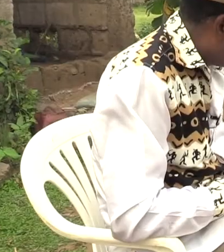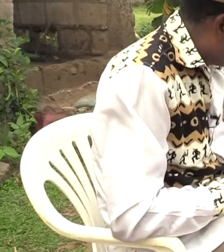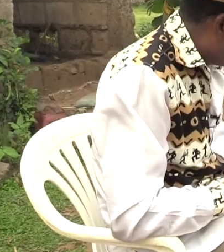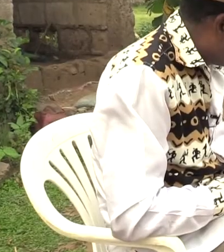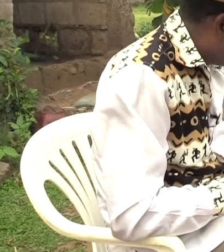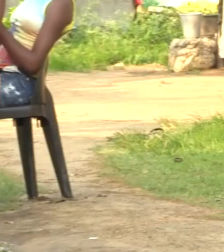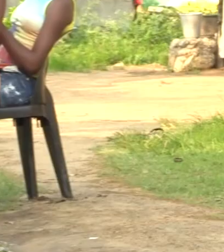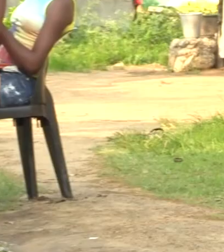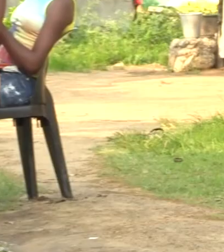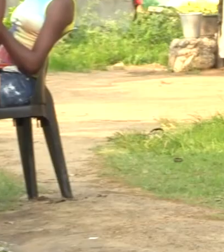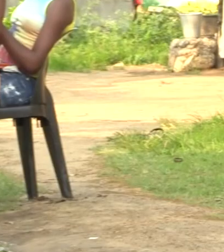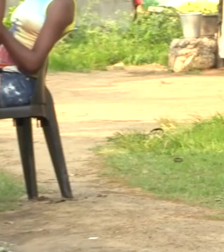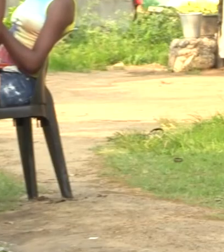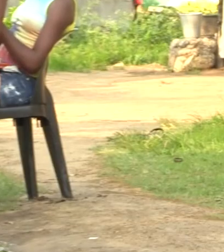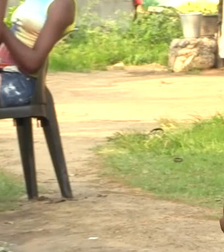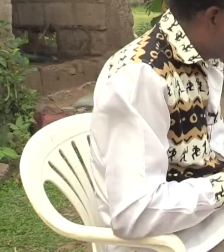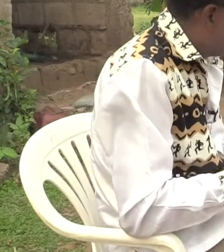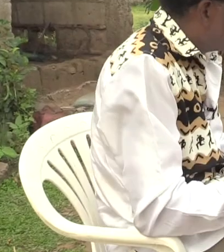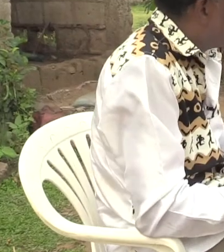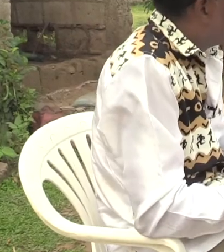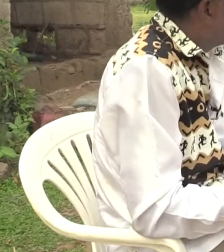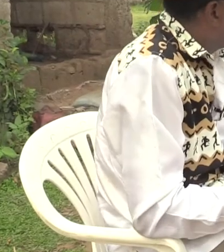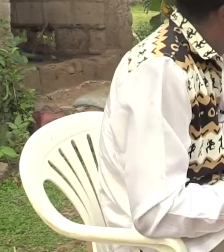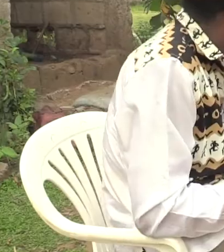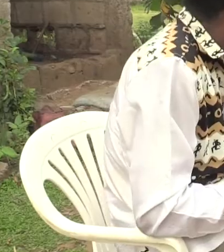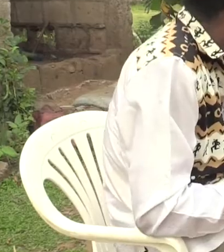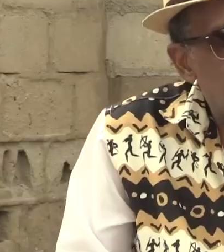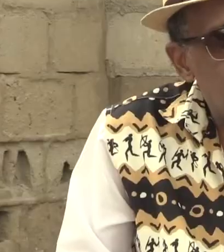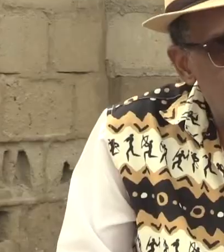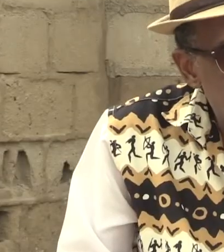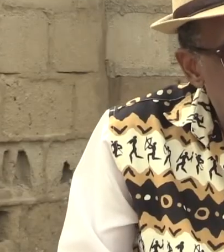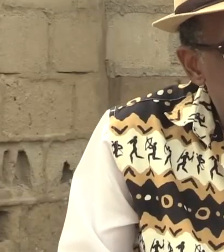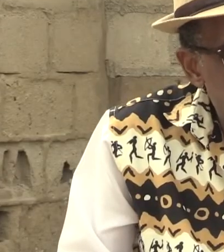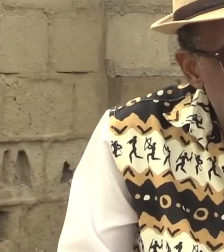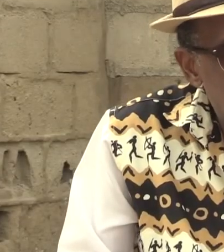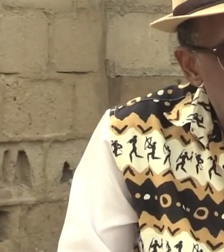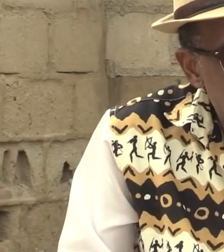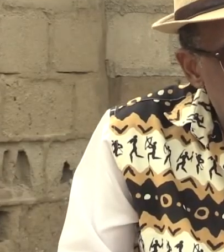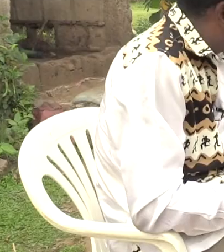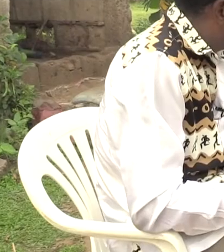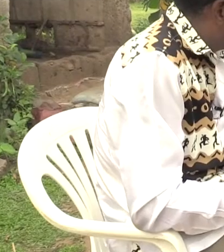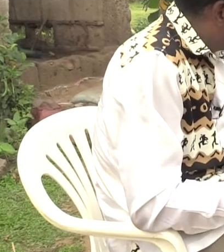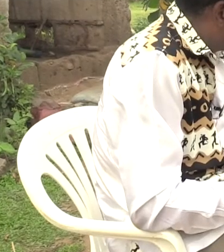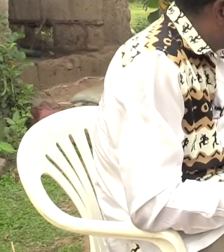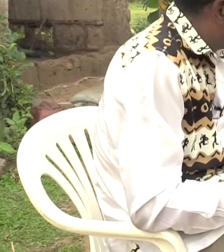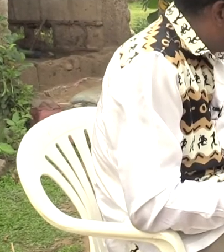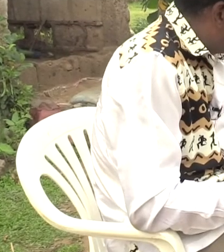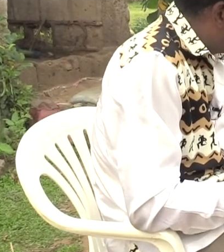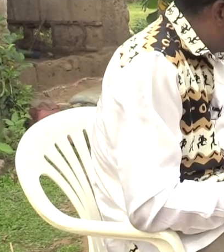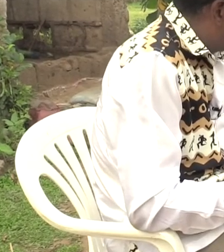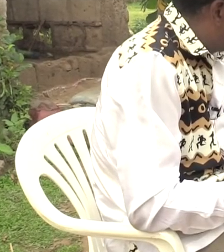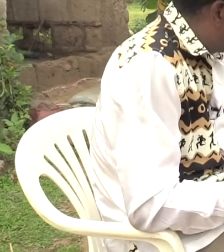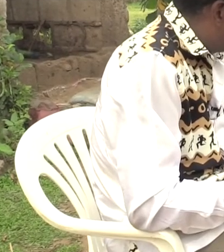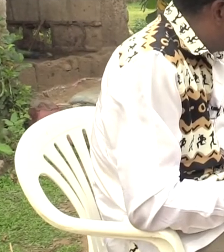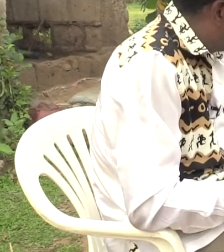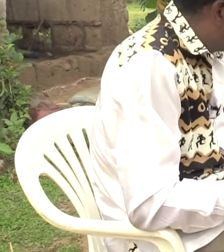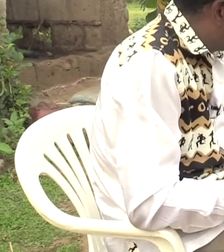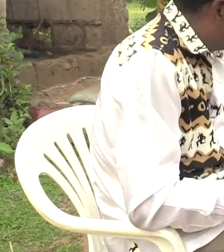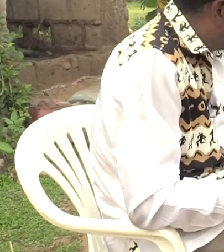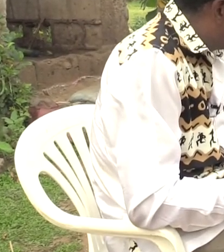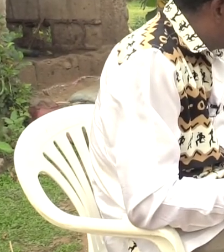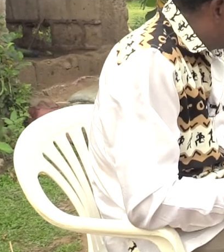Todo cidadão tem o direito de pedir e receber a informação de interesse público. Também pode